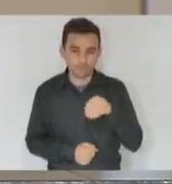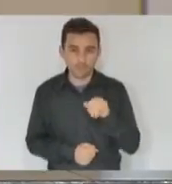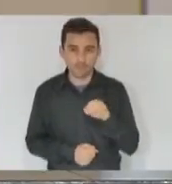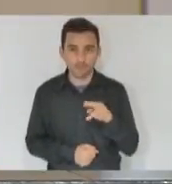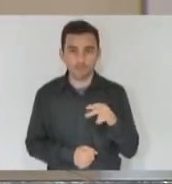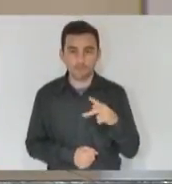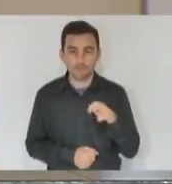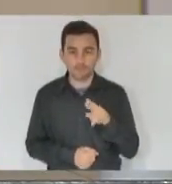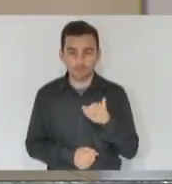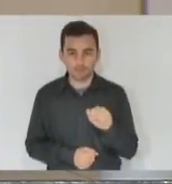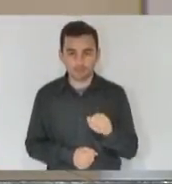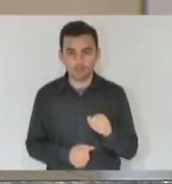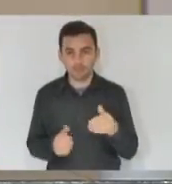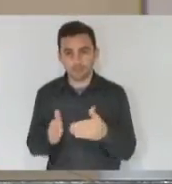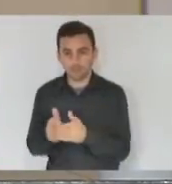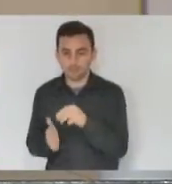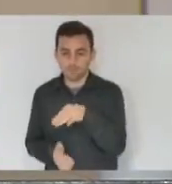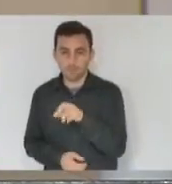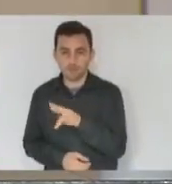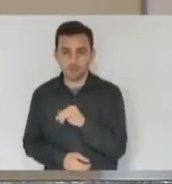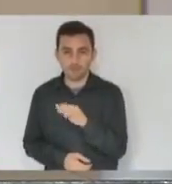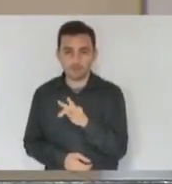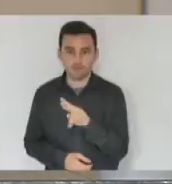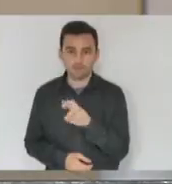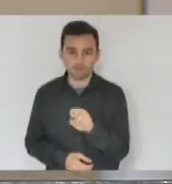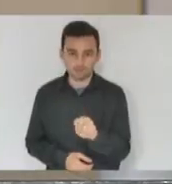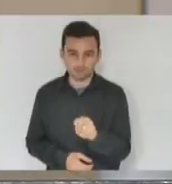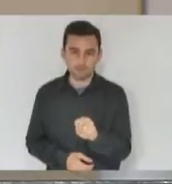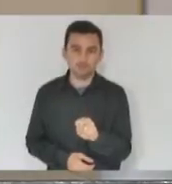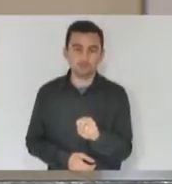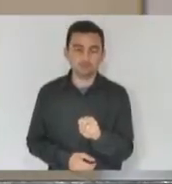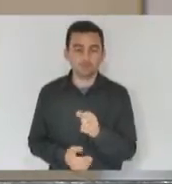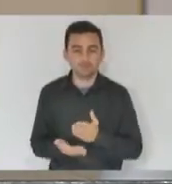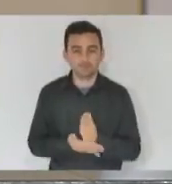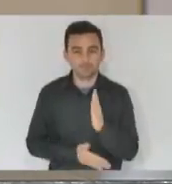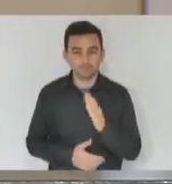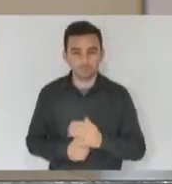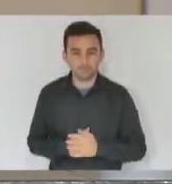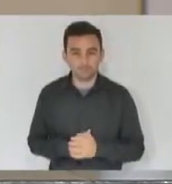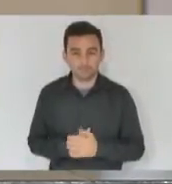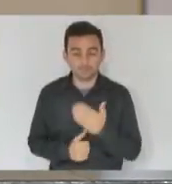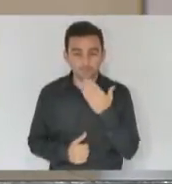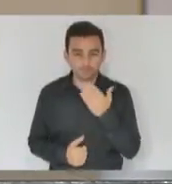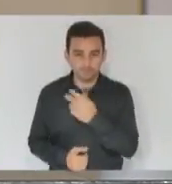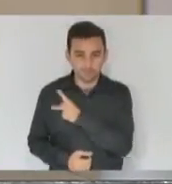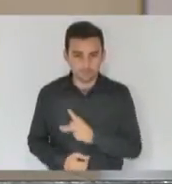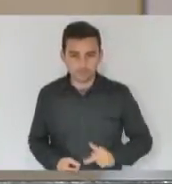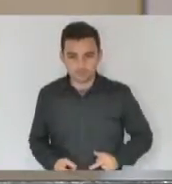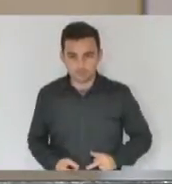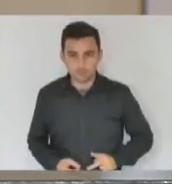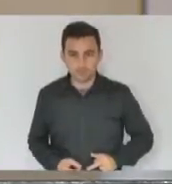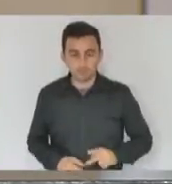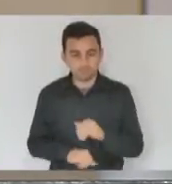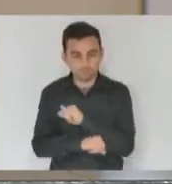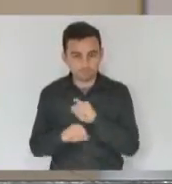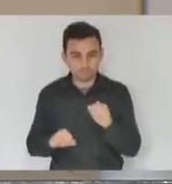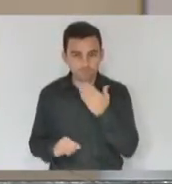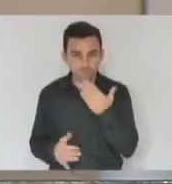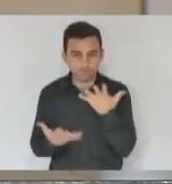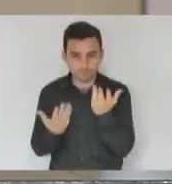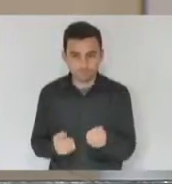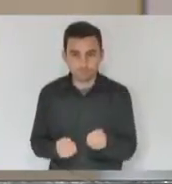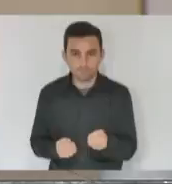Itapema. Discussão, votação, aprovado. A presidência comunica que defere os seguintes